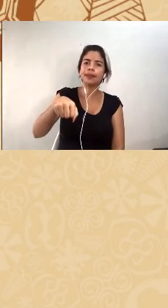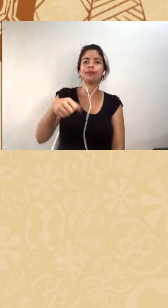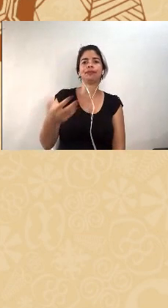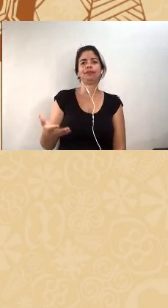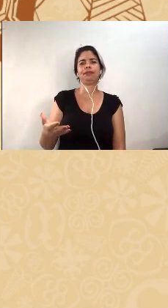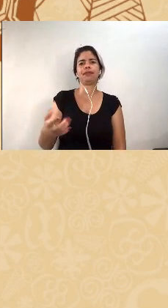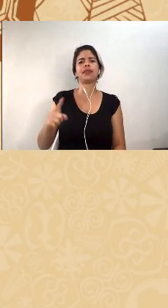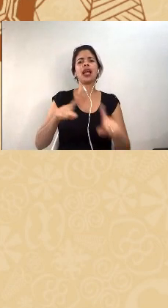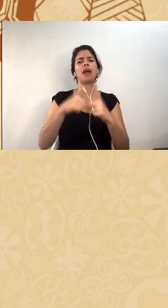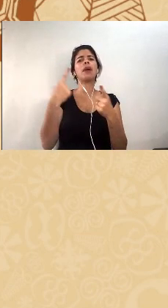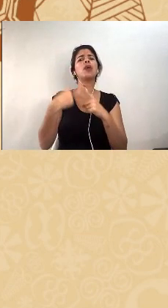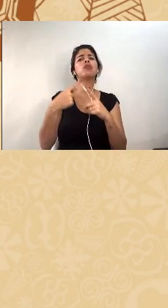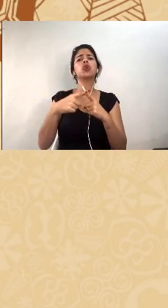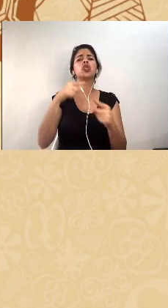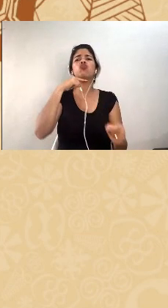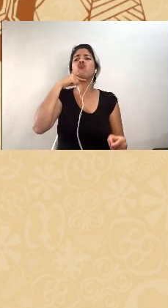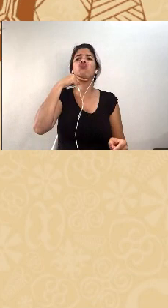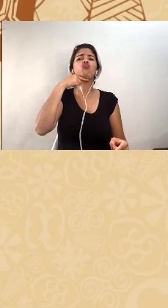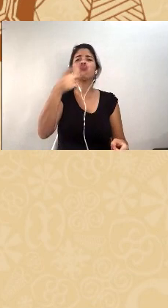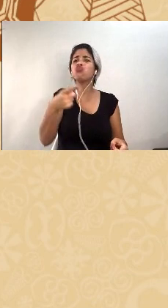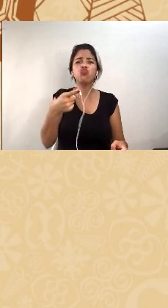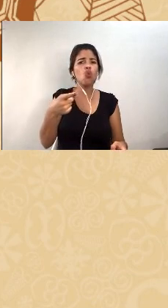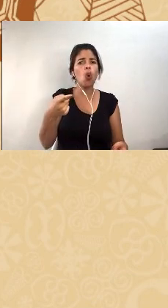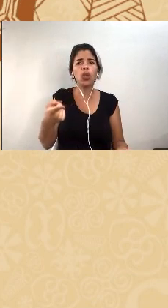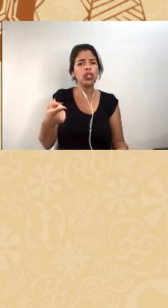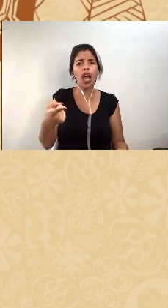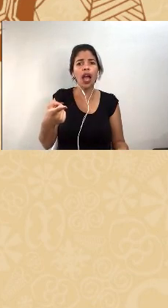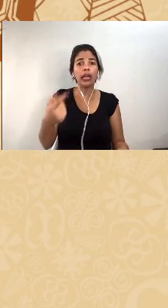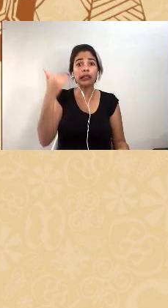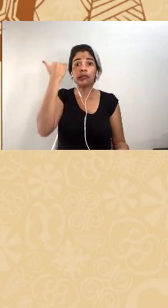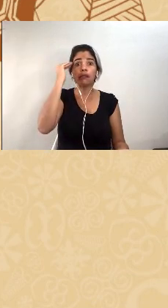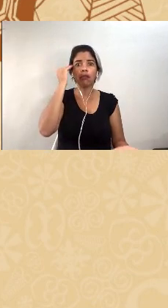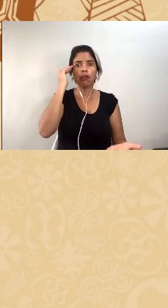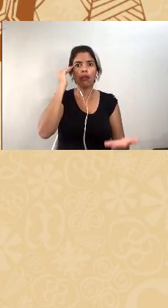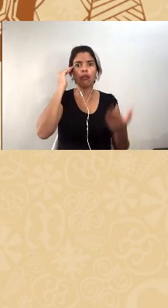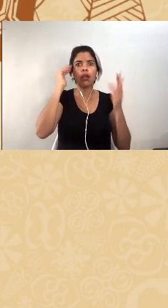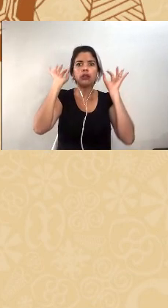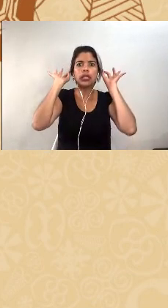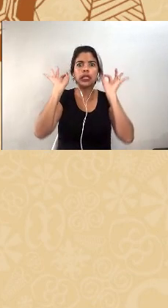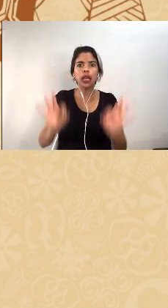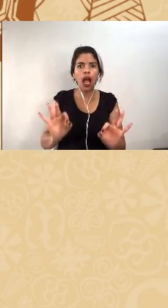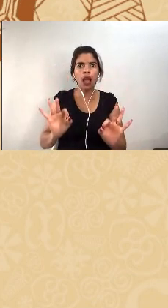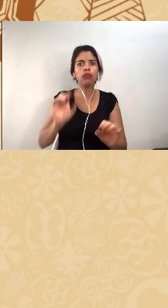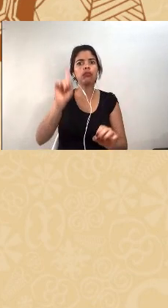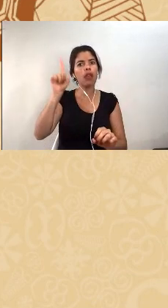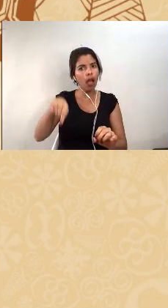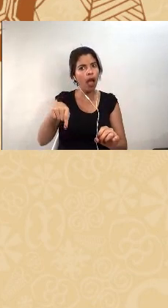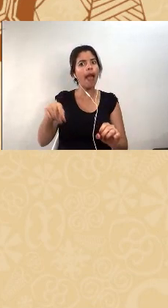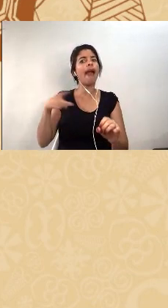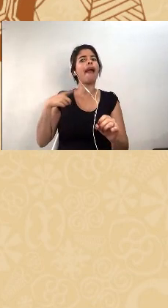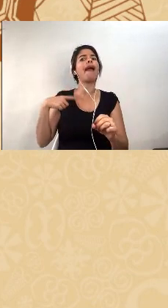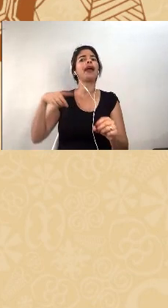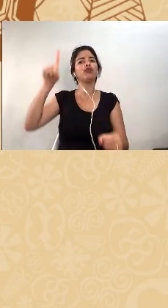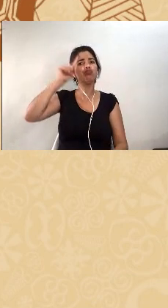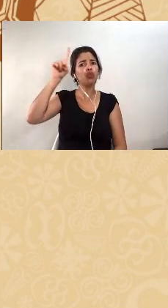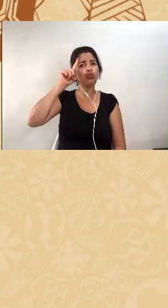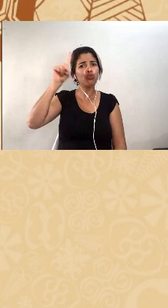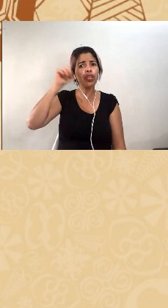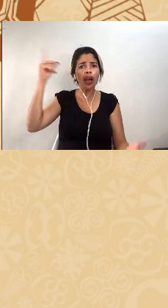Mas por que que a gente não concebe, não consegue ainda, né, entender e conceber isso como uma relação cotidiana,